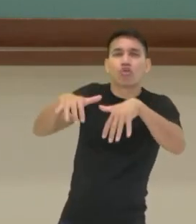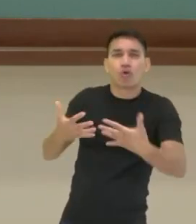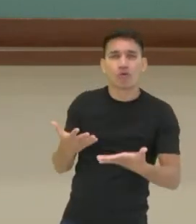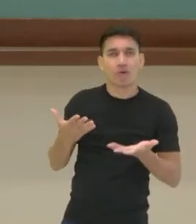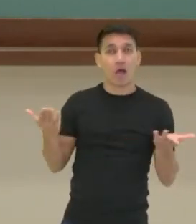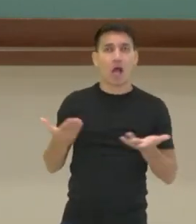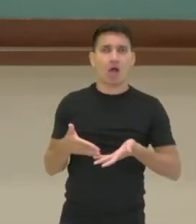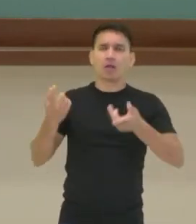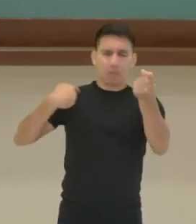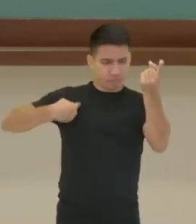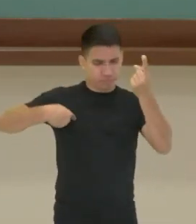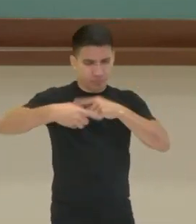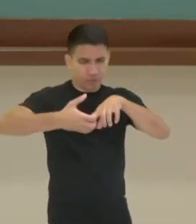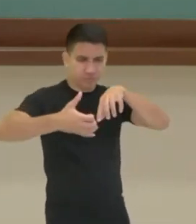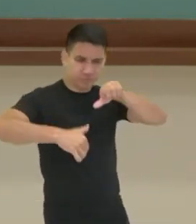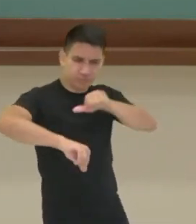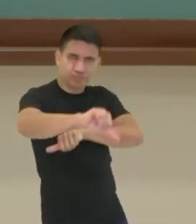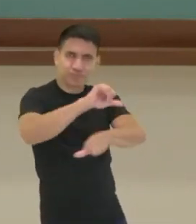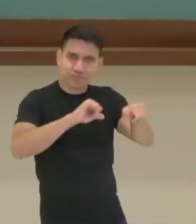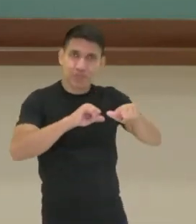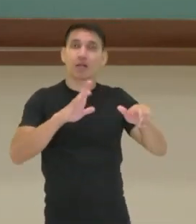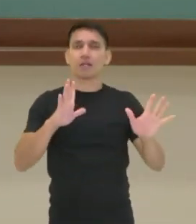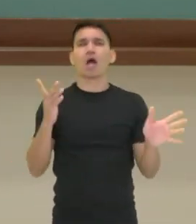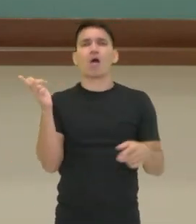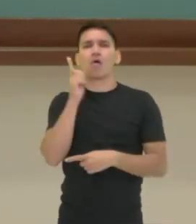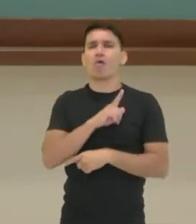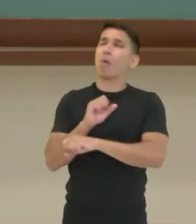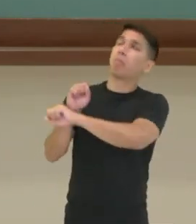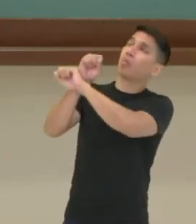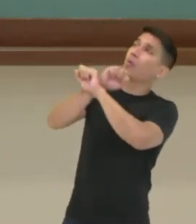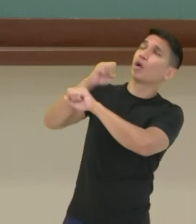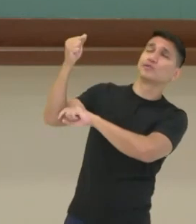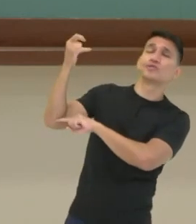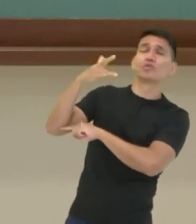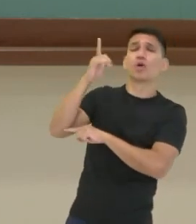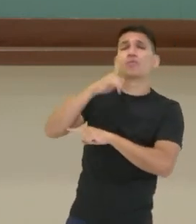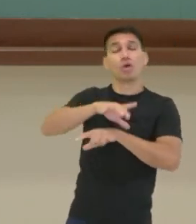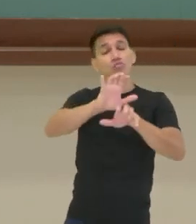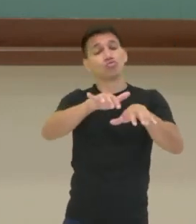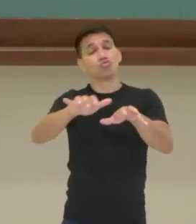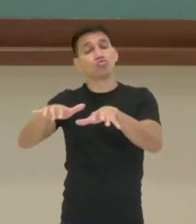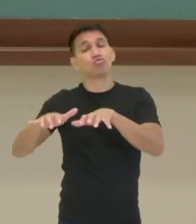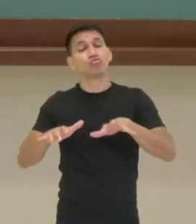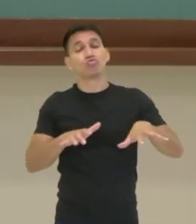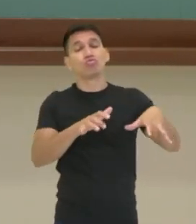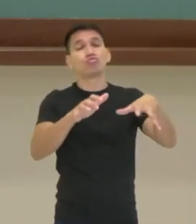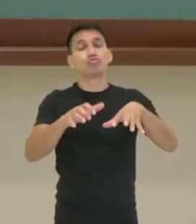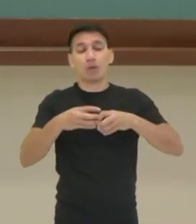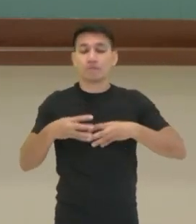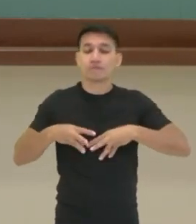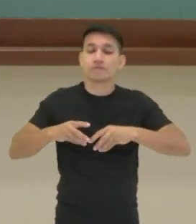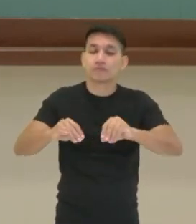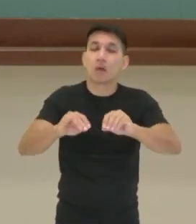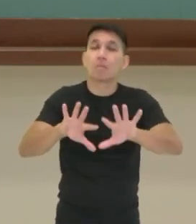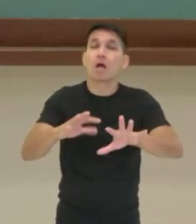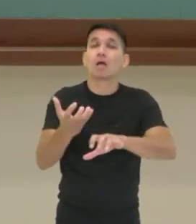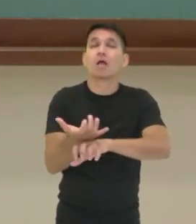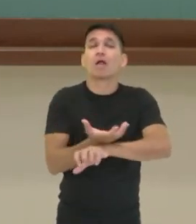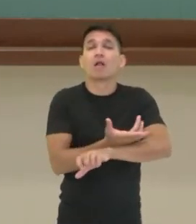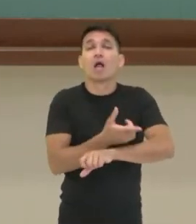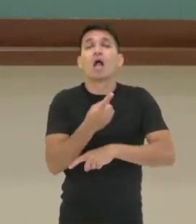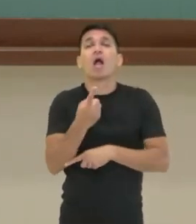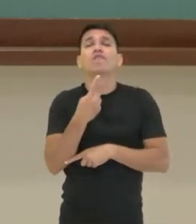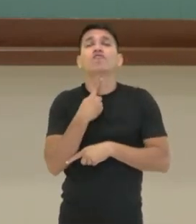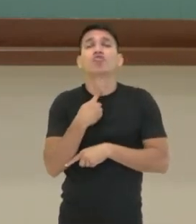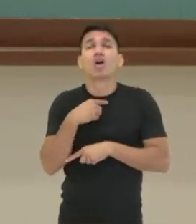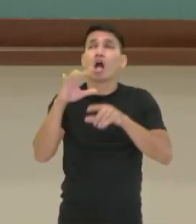Agora ele era nuvem escura de chuva. Podia bloquear o sol e mandar chuva onde o sol mandava deserto. Mas teve um lugar que a nuvem quis ir e não